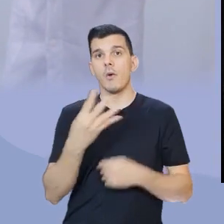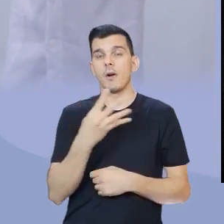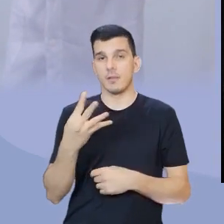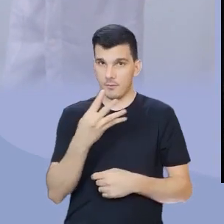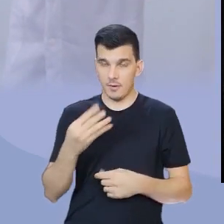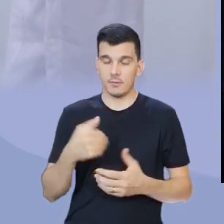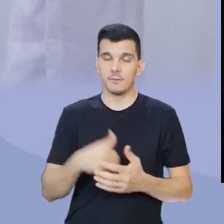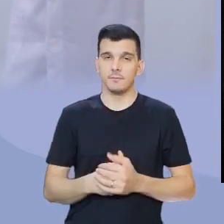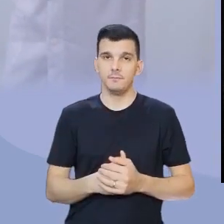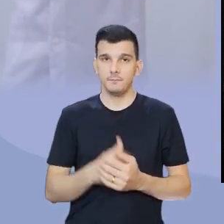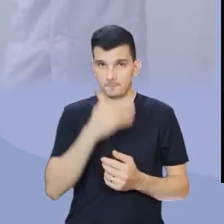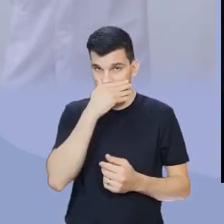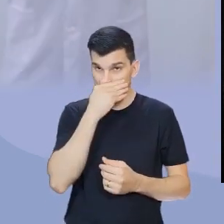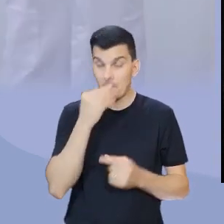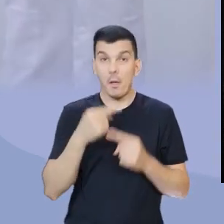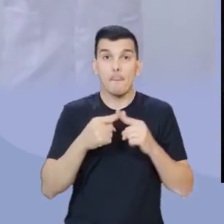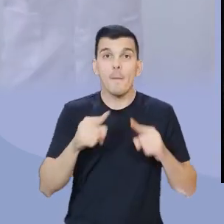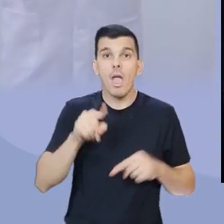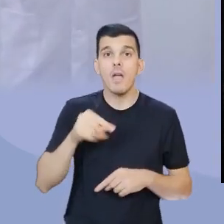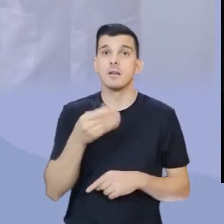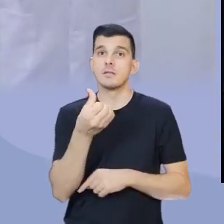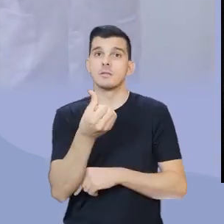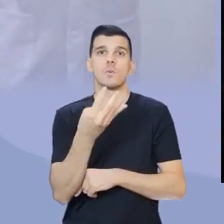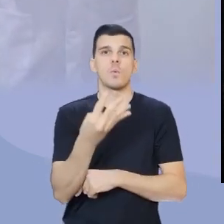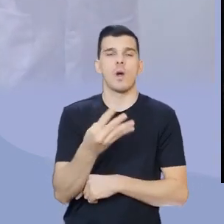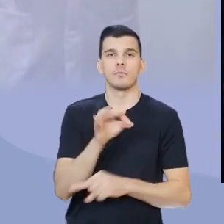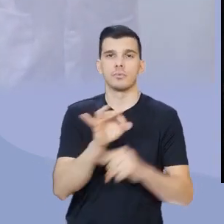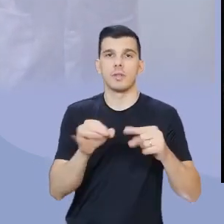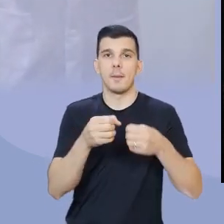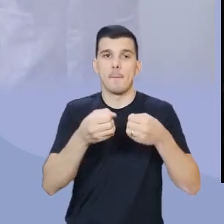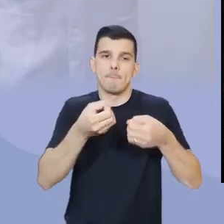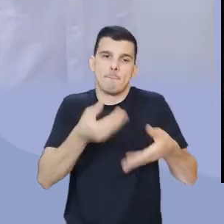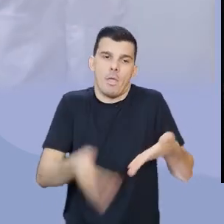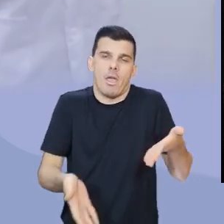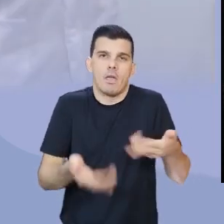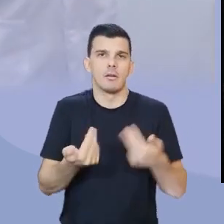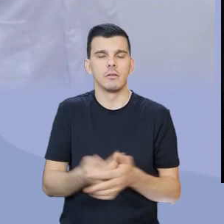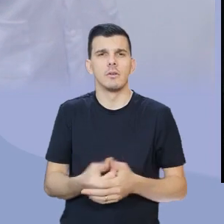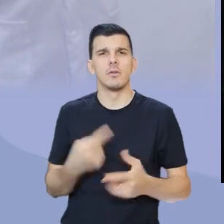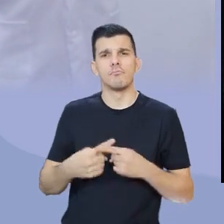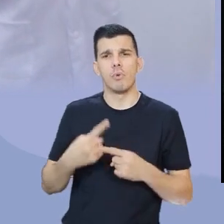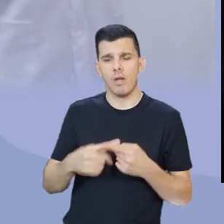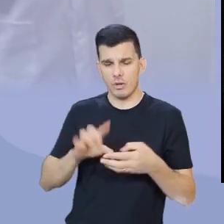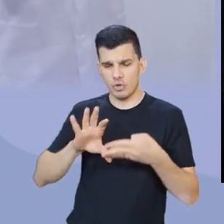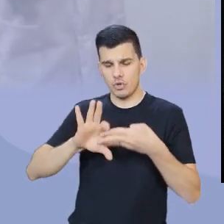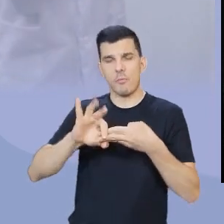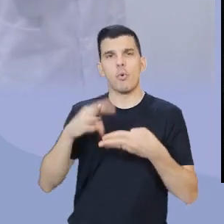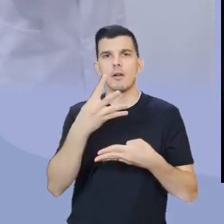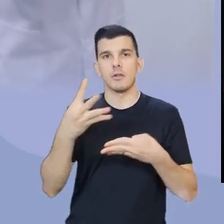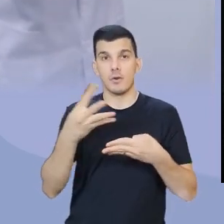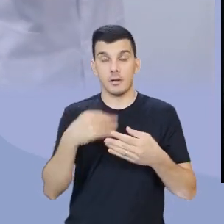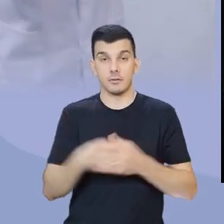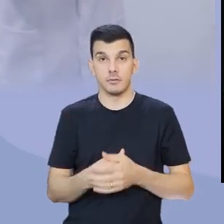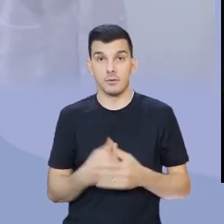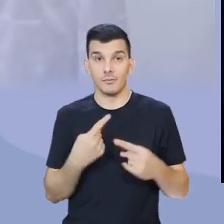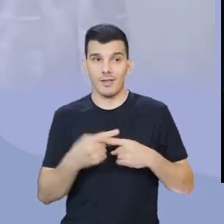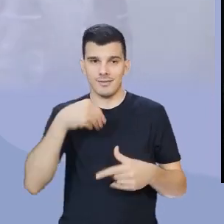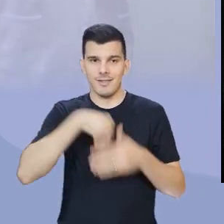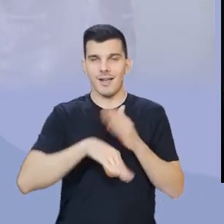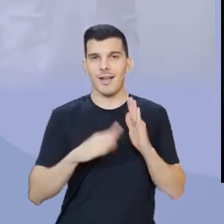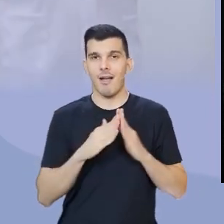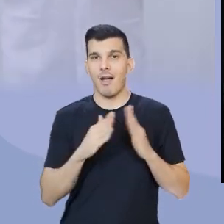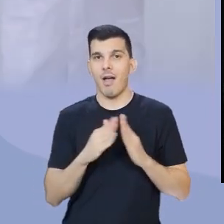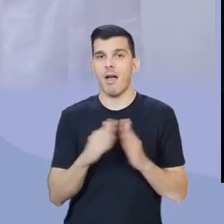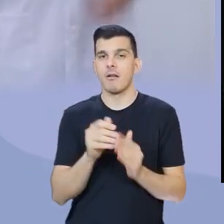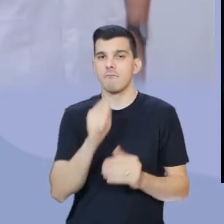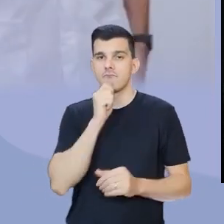44. Mas são 64% perdidos. Por que, que só deu 44? Porque o que é perdido na cozinha,